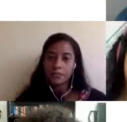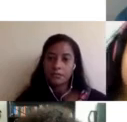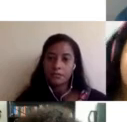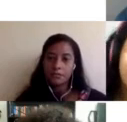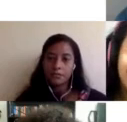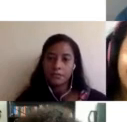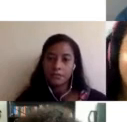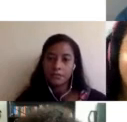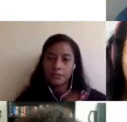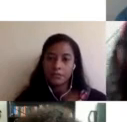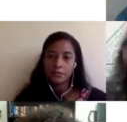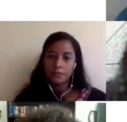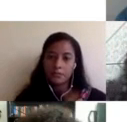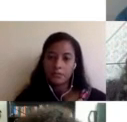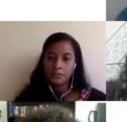Pode passar.